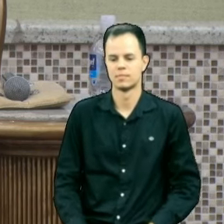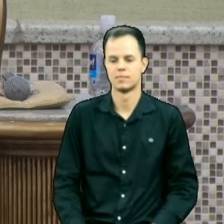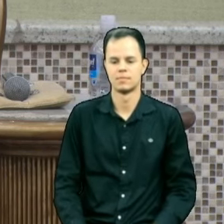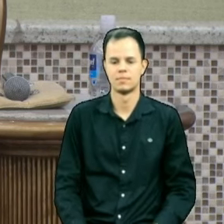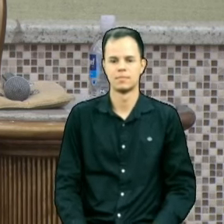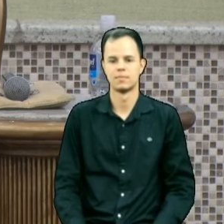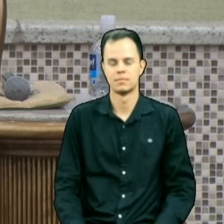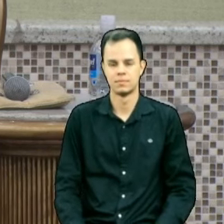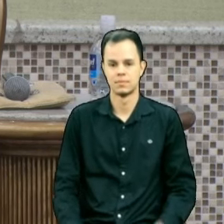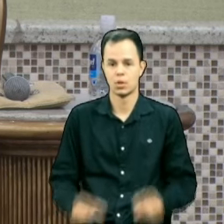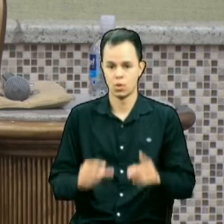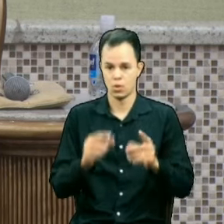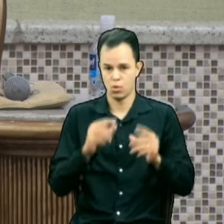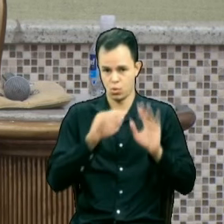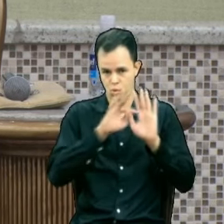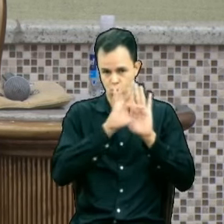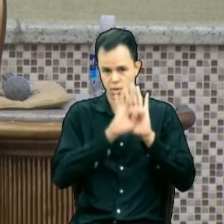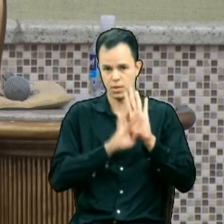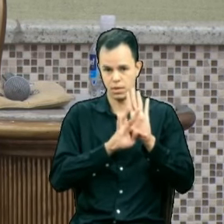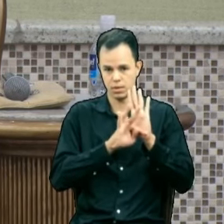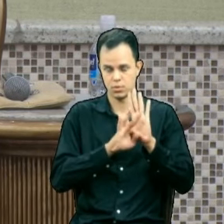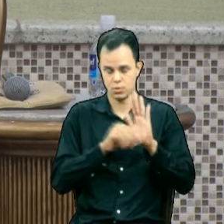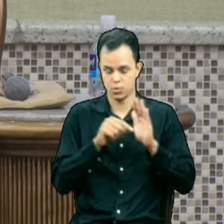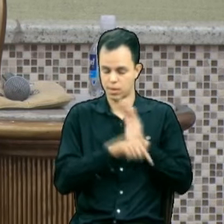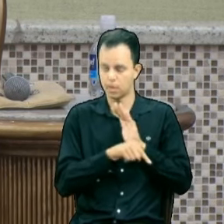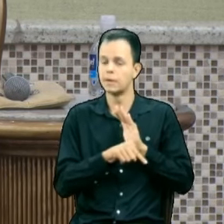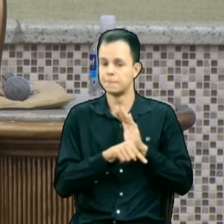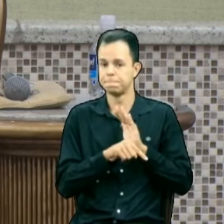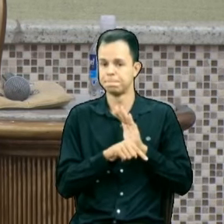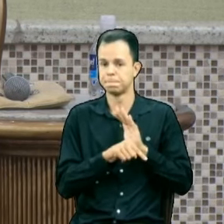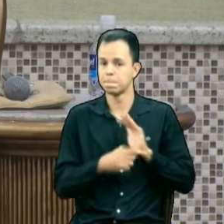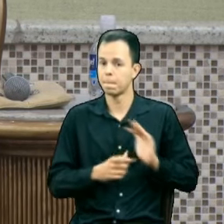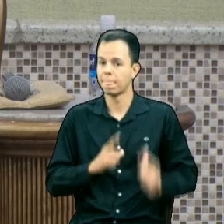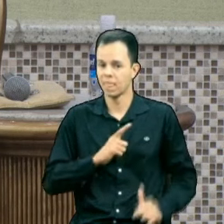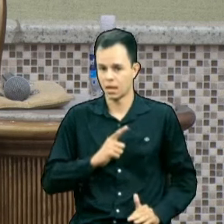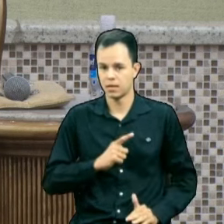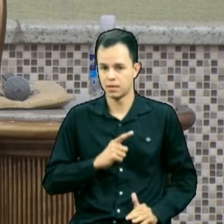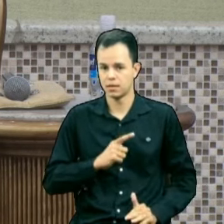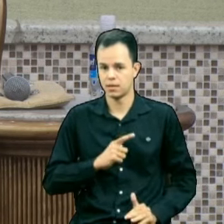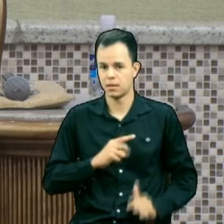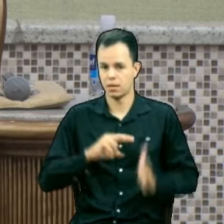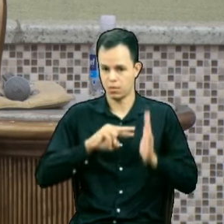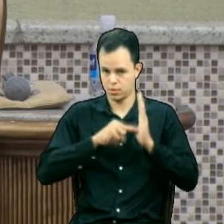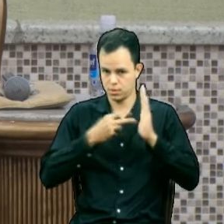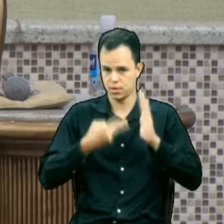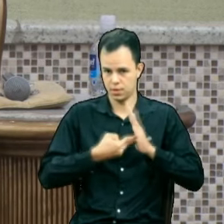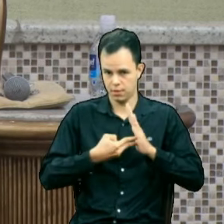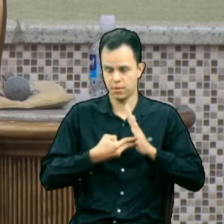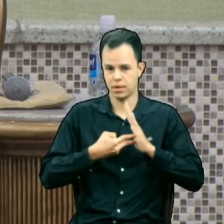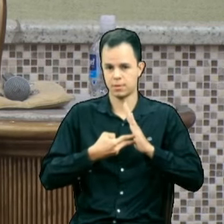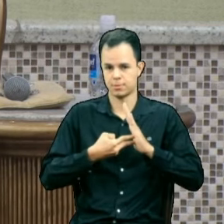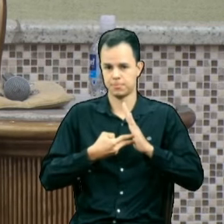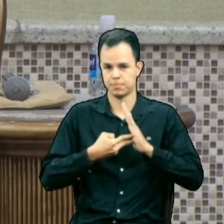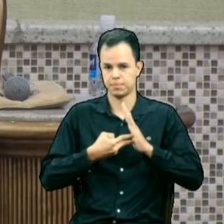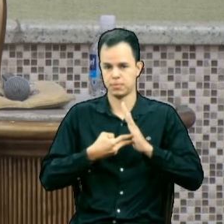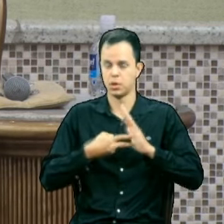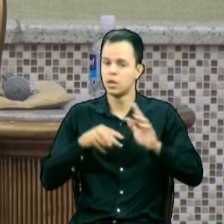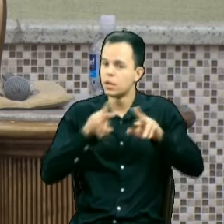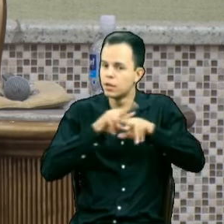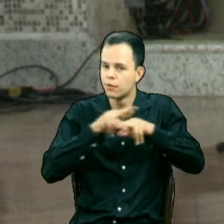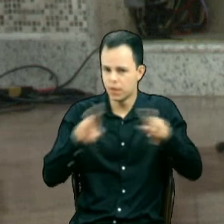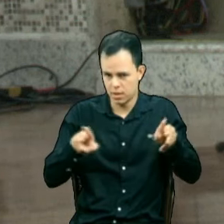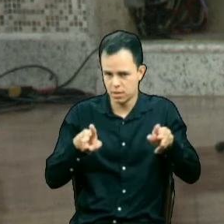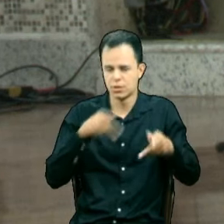e essa passagem aqui Claro que ela tem um significado uma razão diferente do que eu vou